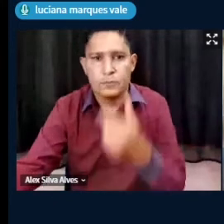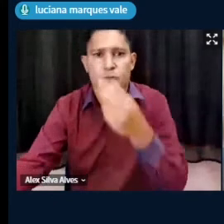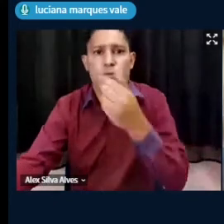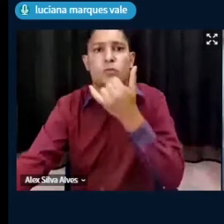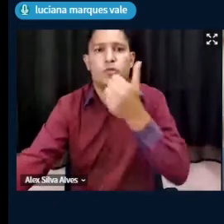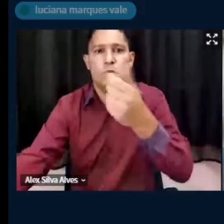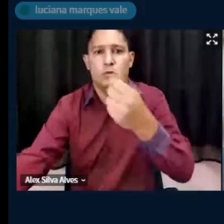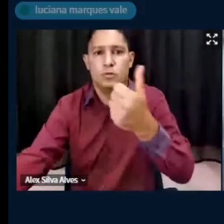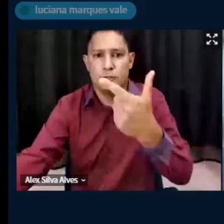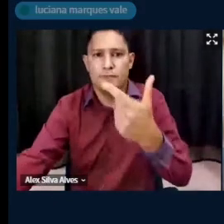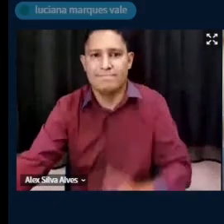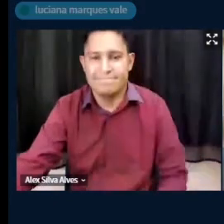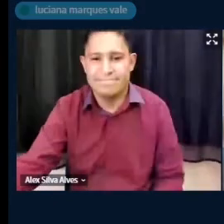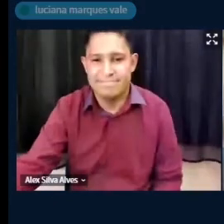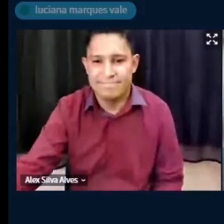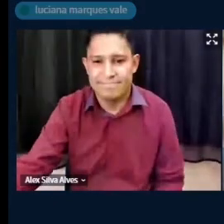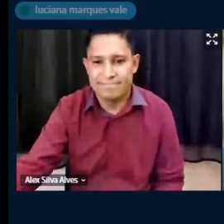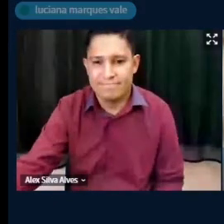Costa.